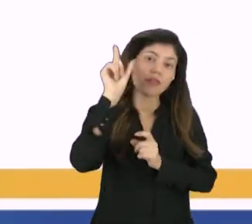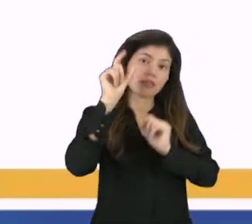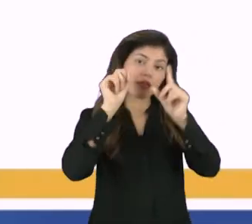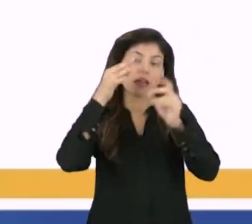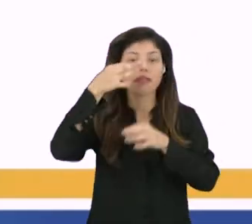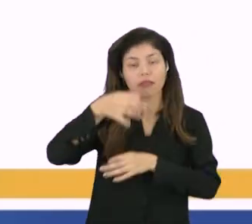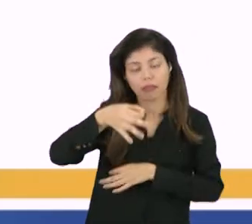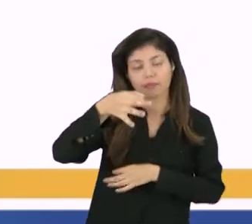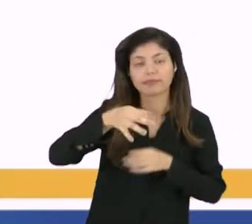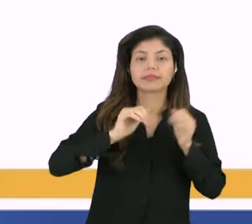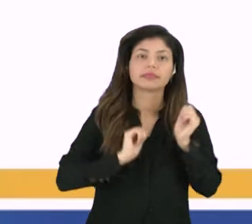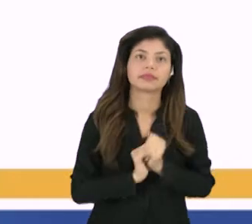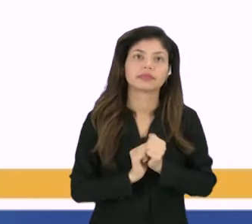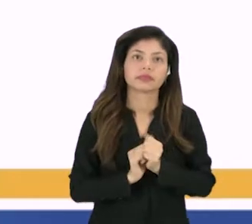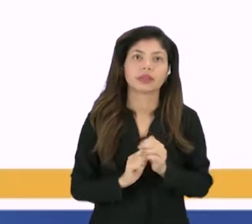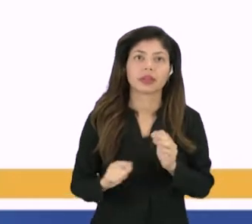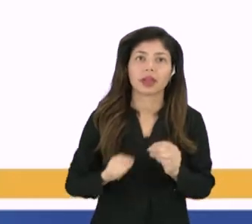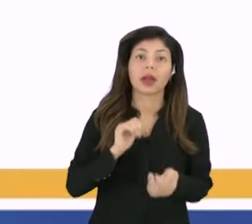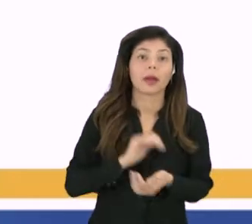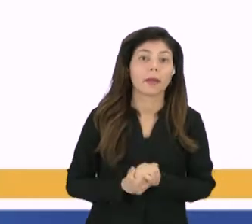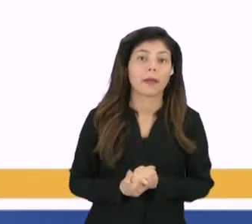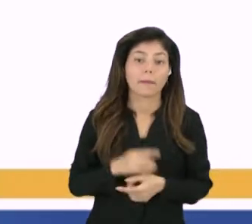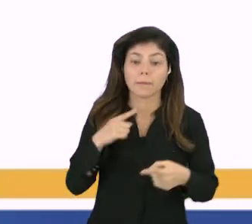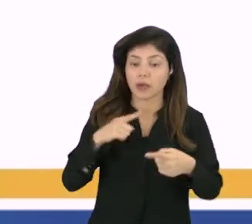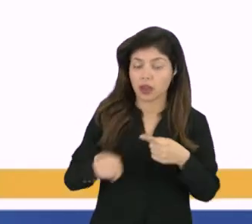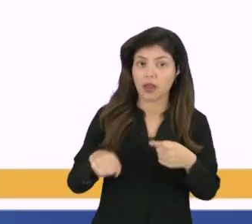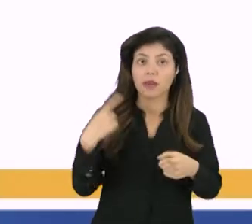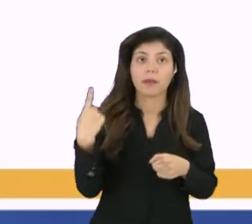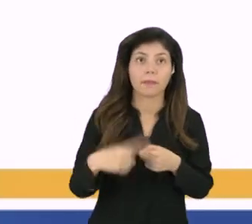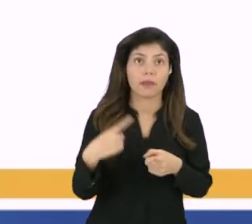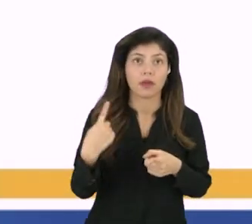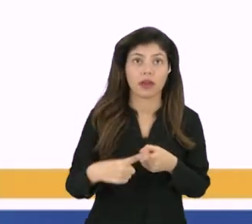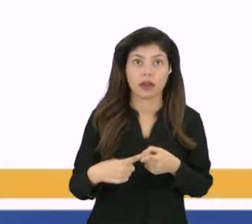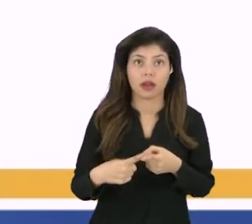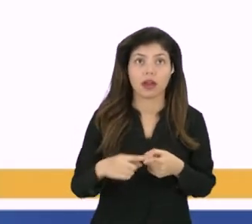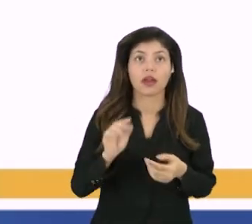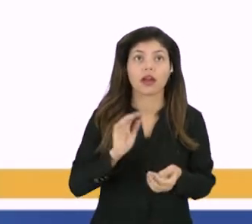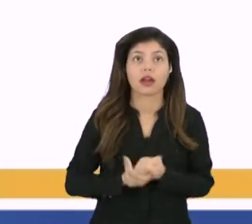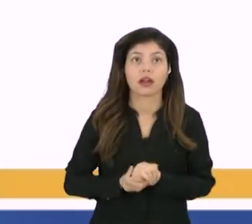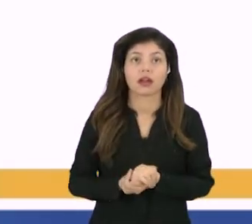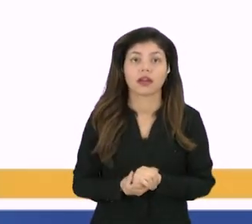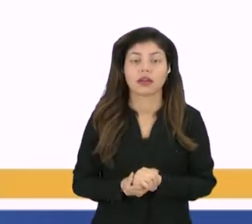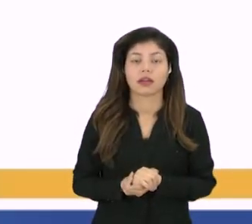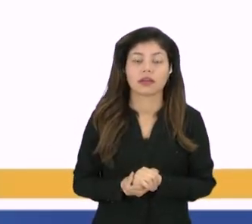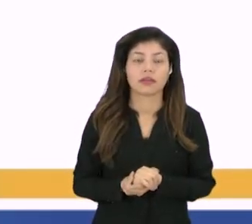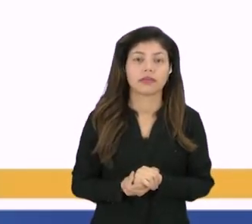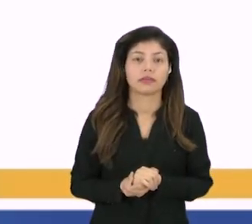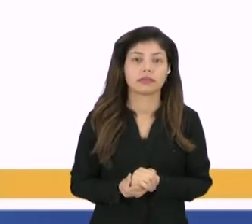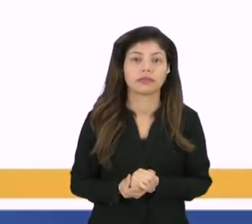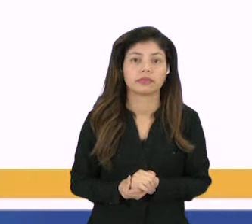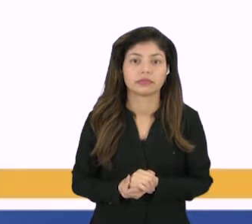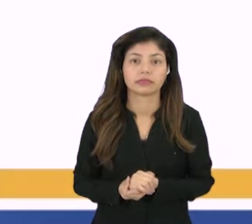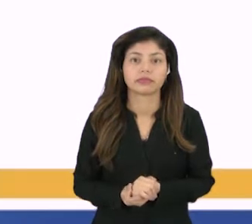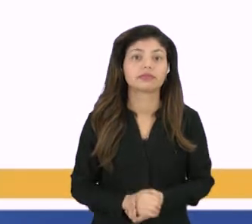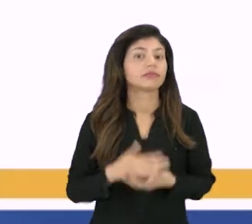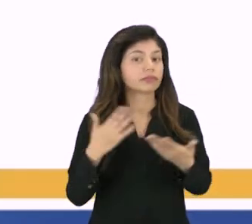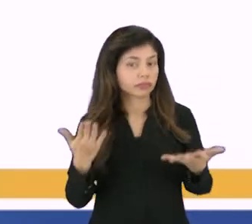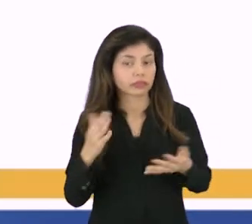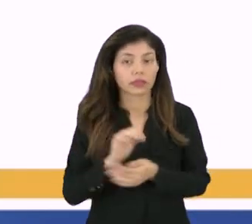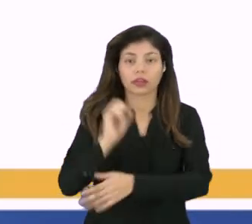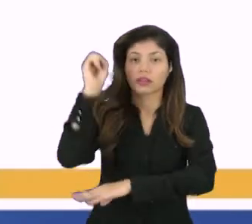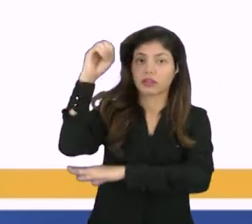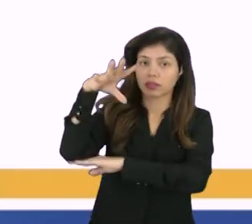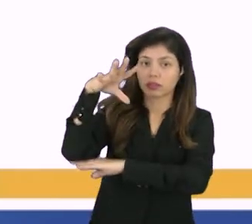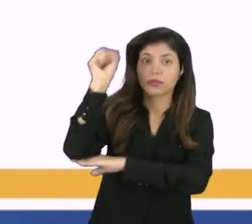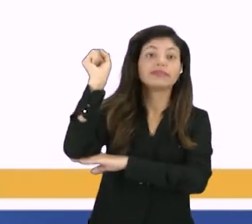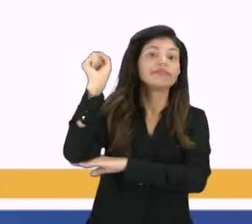A polícia proíbe esse tipo de laser porque ele é usado também para desligar os relés dos postes, tá? Mas para efeitos científicos